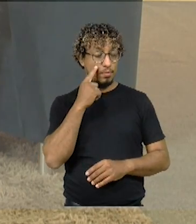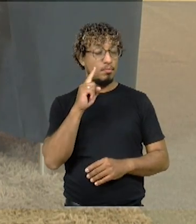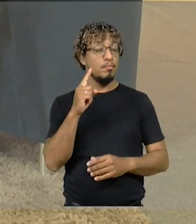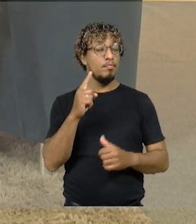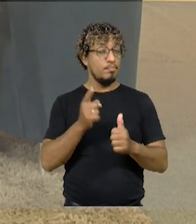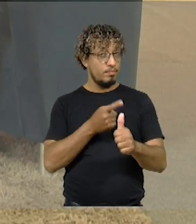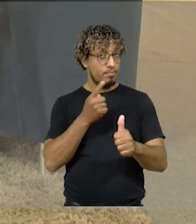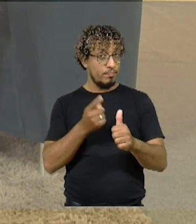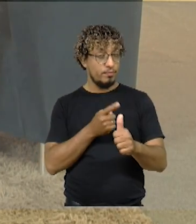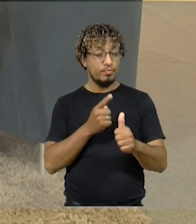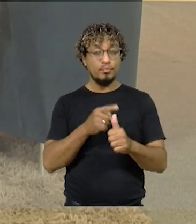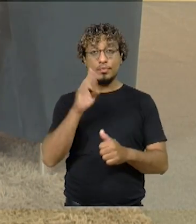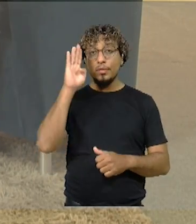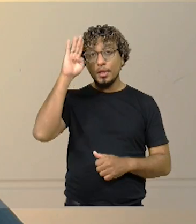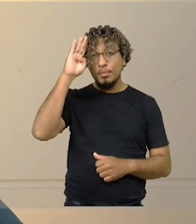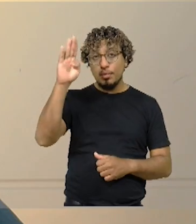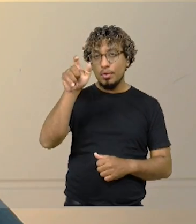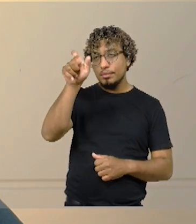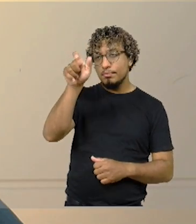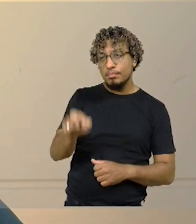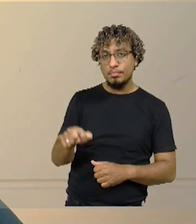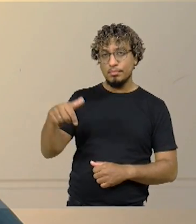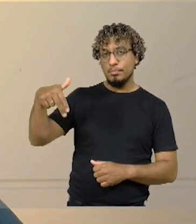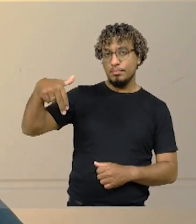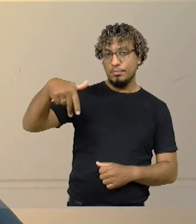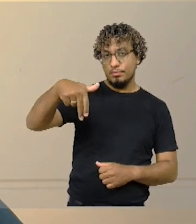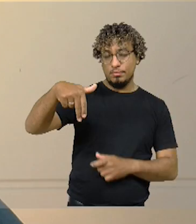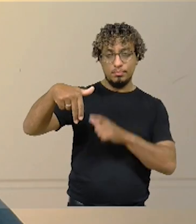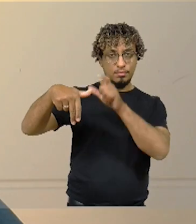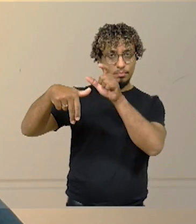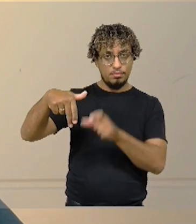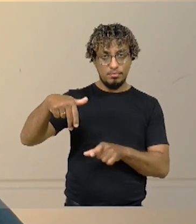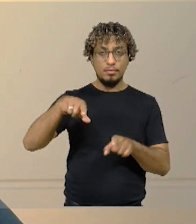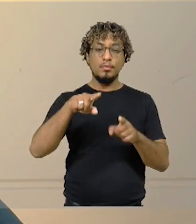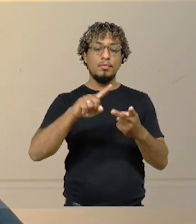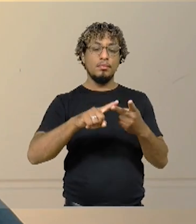para priorizar um seleto grupo de manifestações